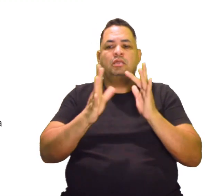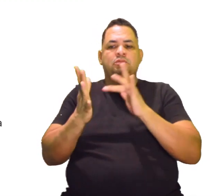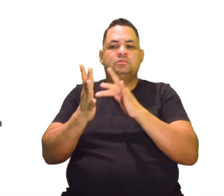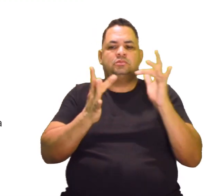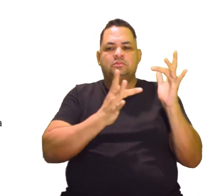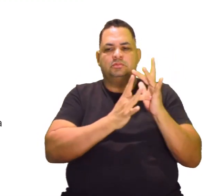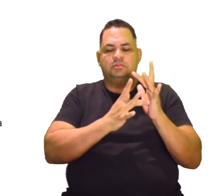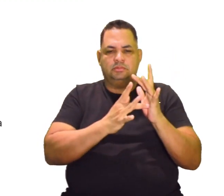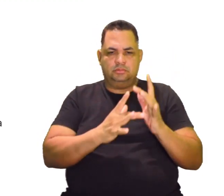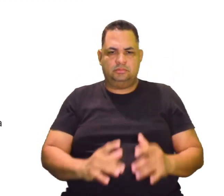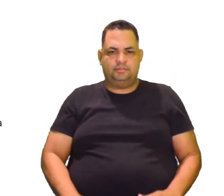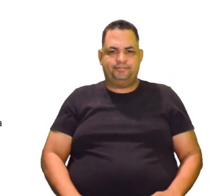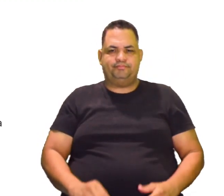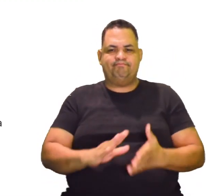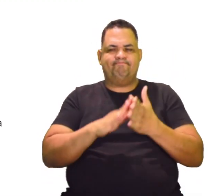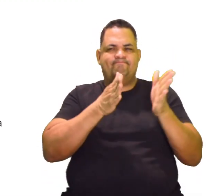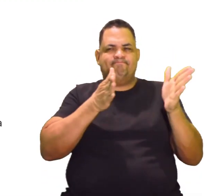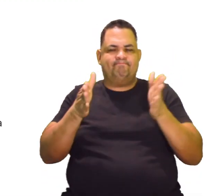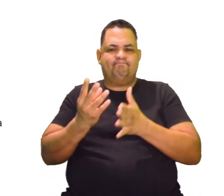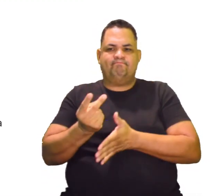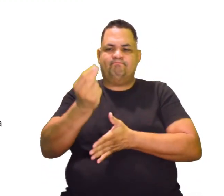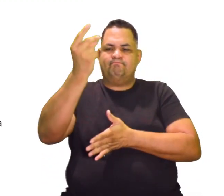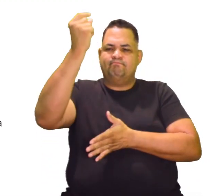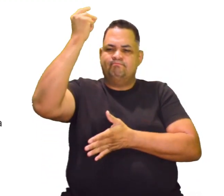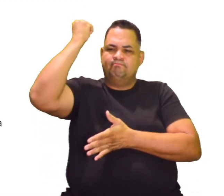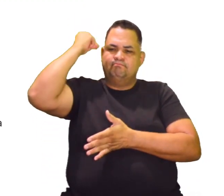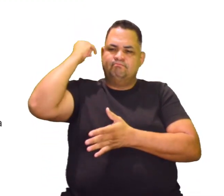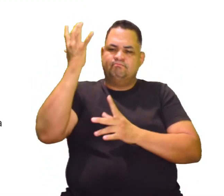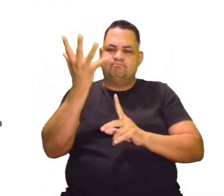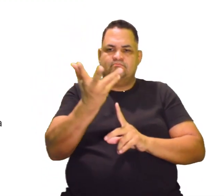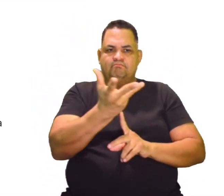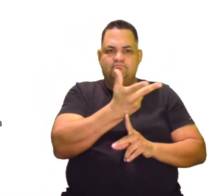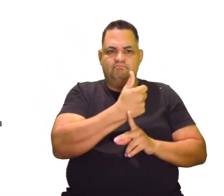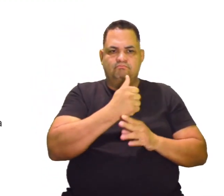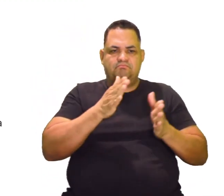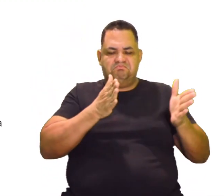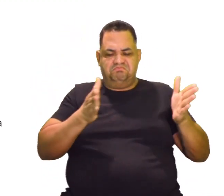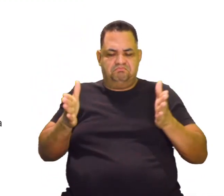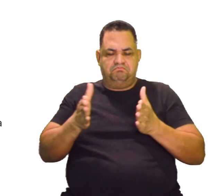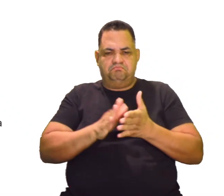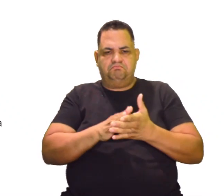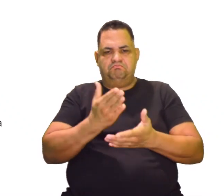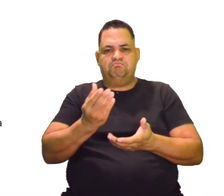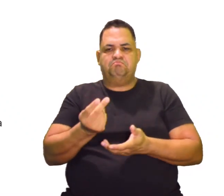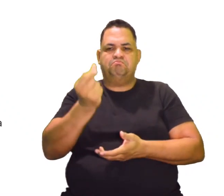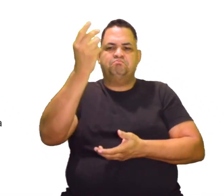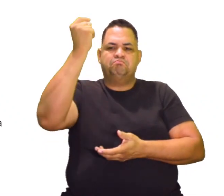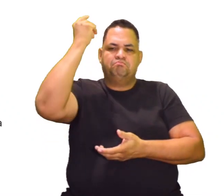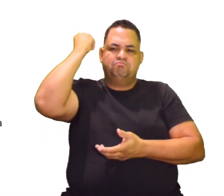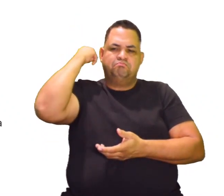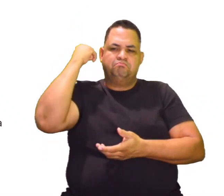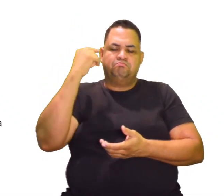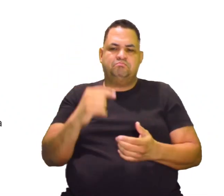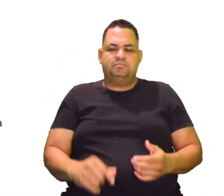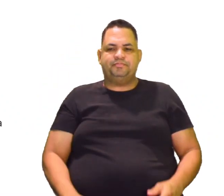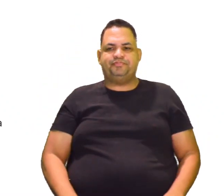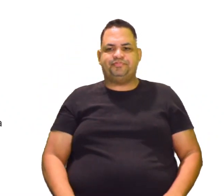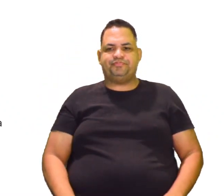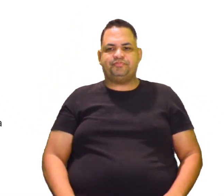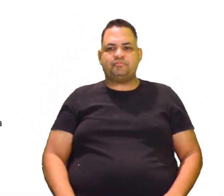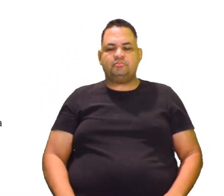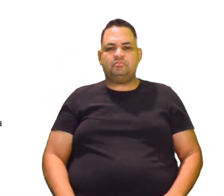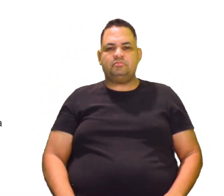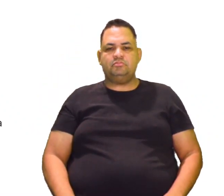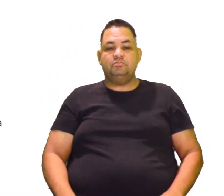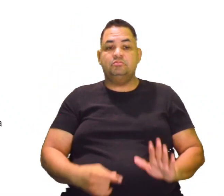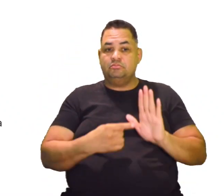bem antigo, né? Então, arte ainda no período antigo. Então, estudante, que nós podemos destacar, né,